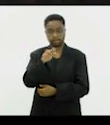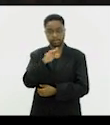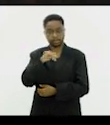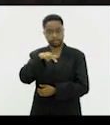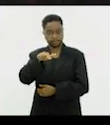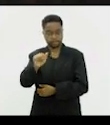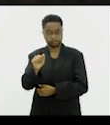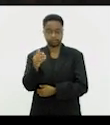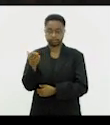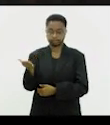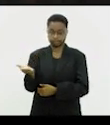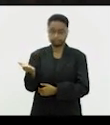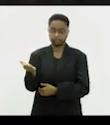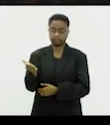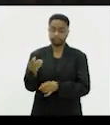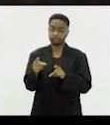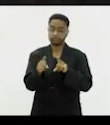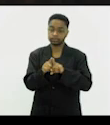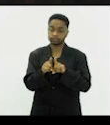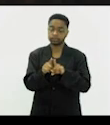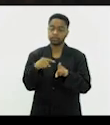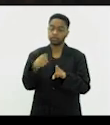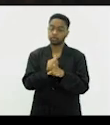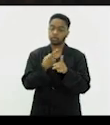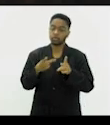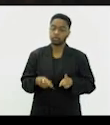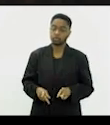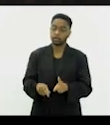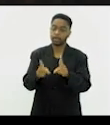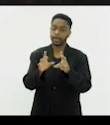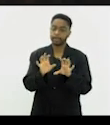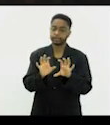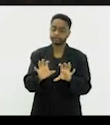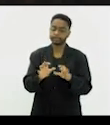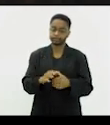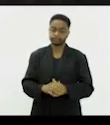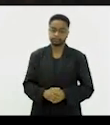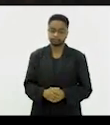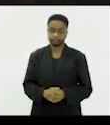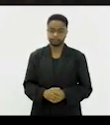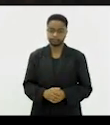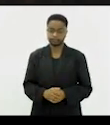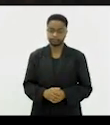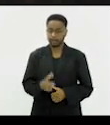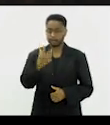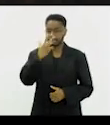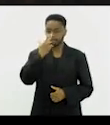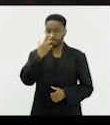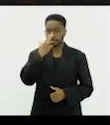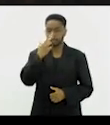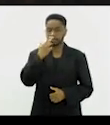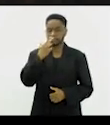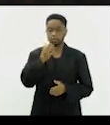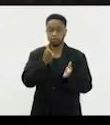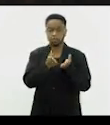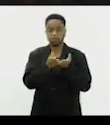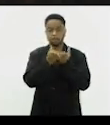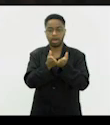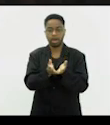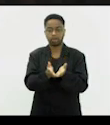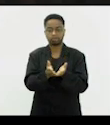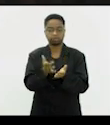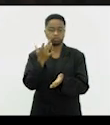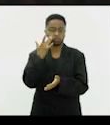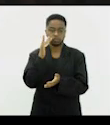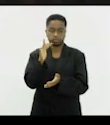Silva. E nós continuamos assim, uma grande nave, um barco de não sei